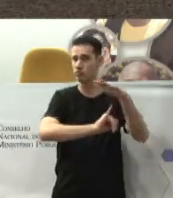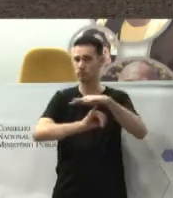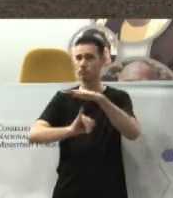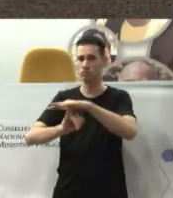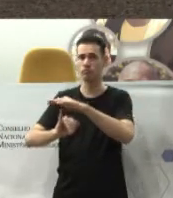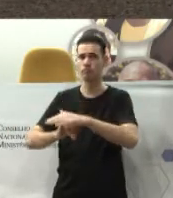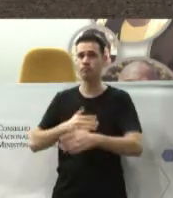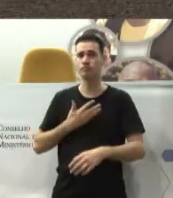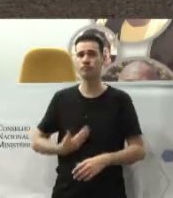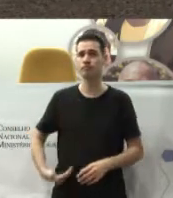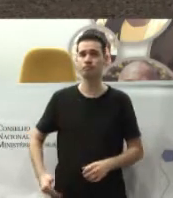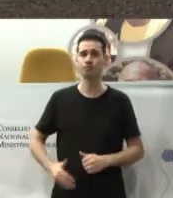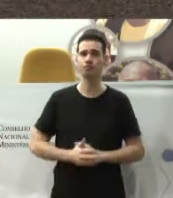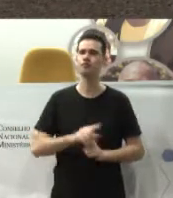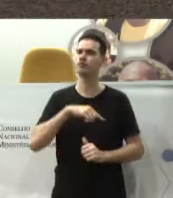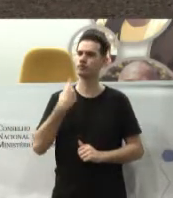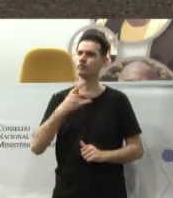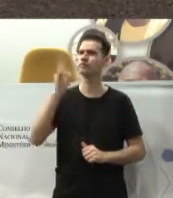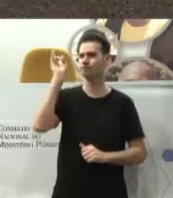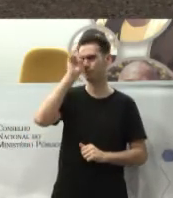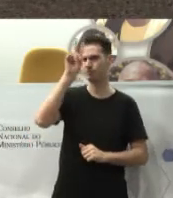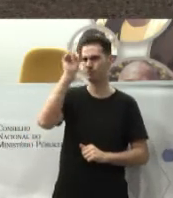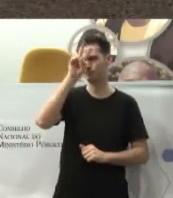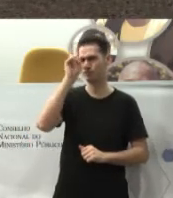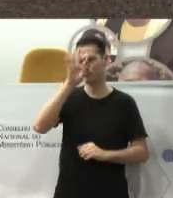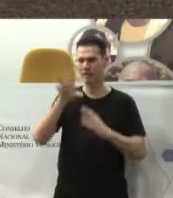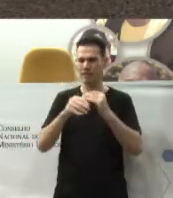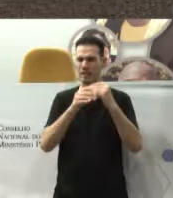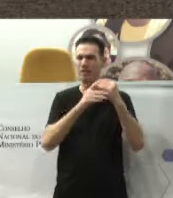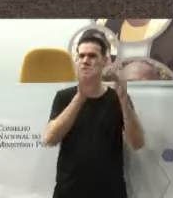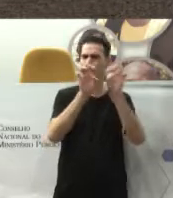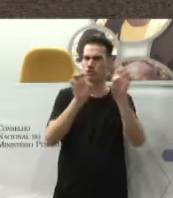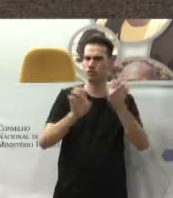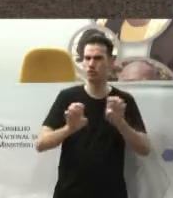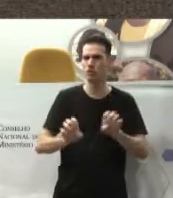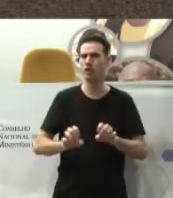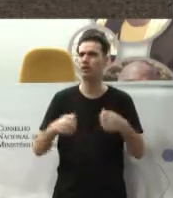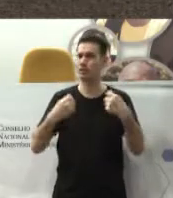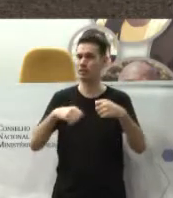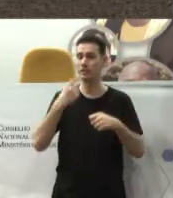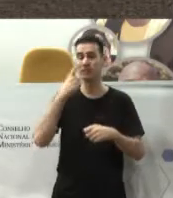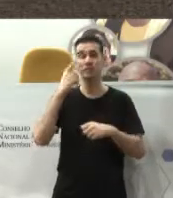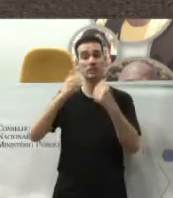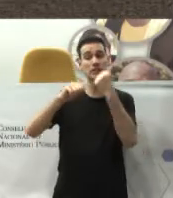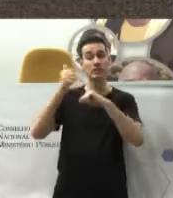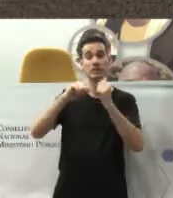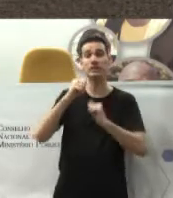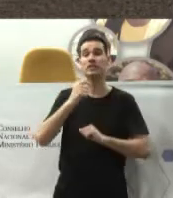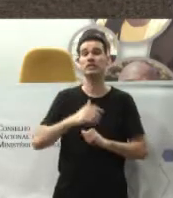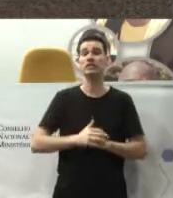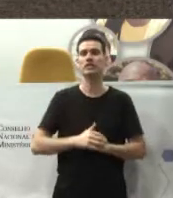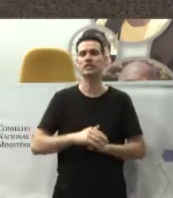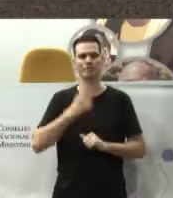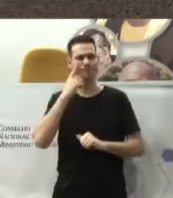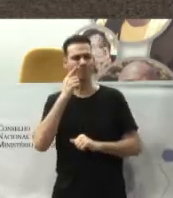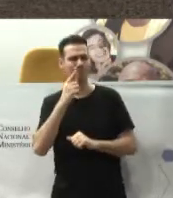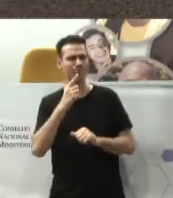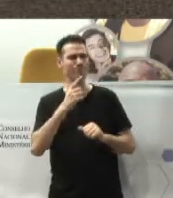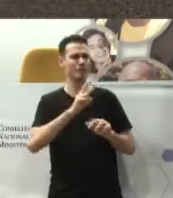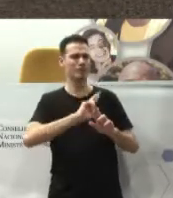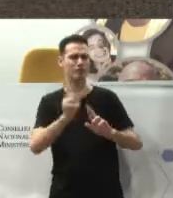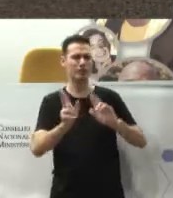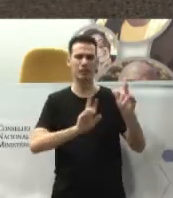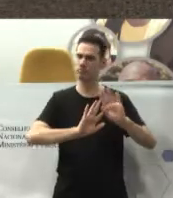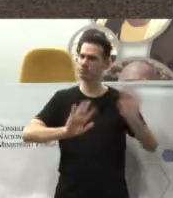forma de lidar é lembrar que, para as demandas estruturais, o passado só importa a título de diagnóstico. Deixar as diferenças do lado, a